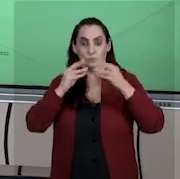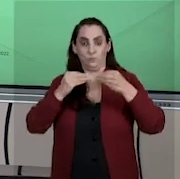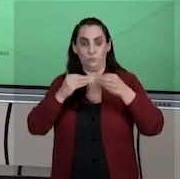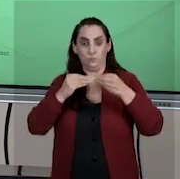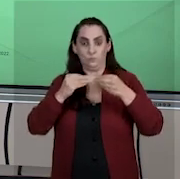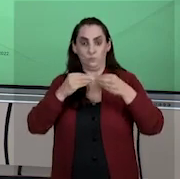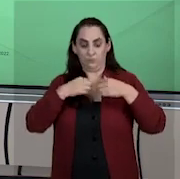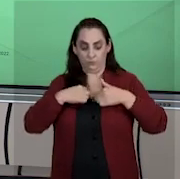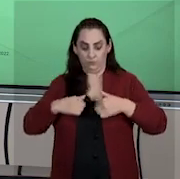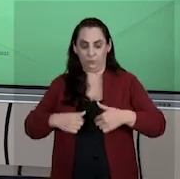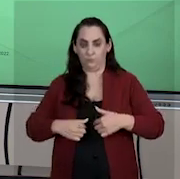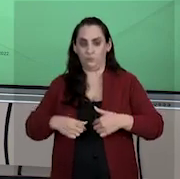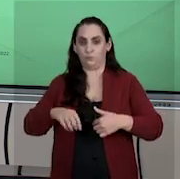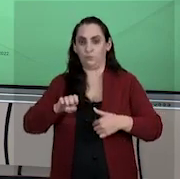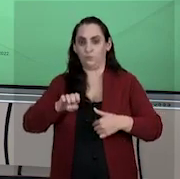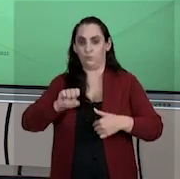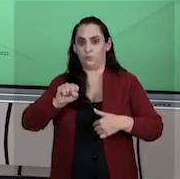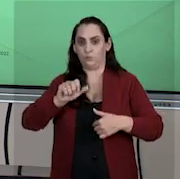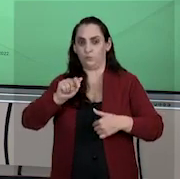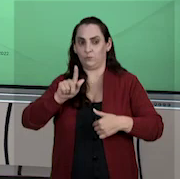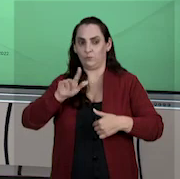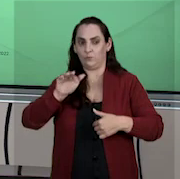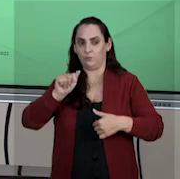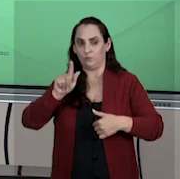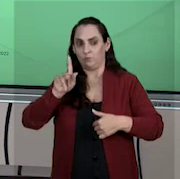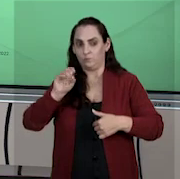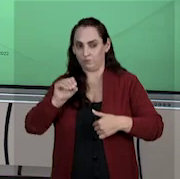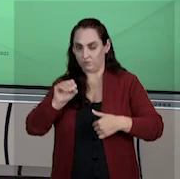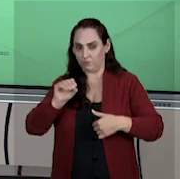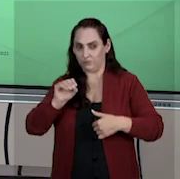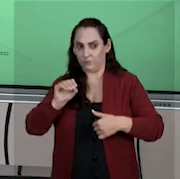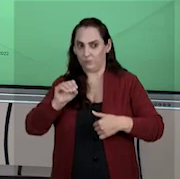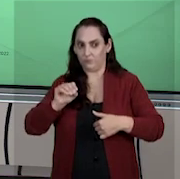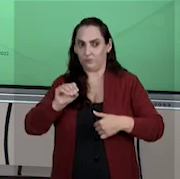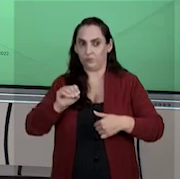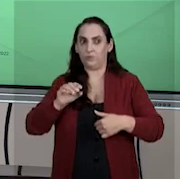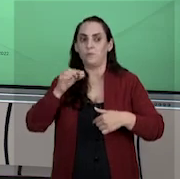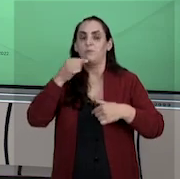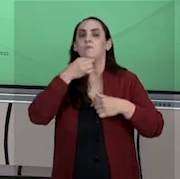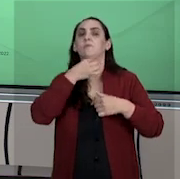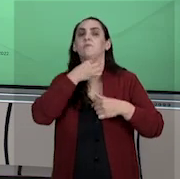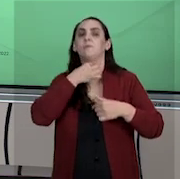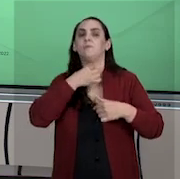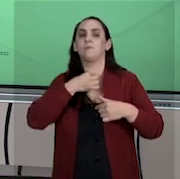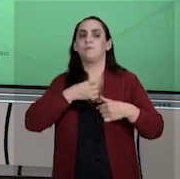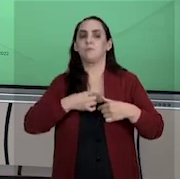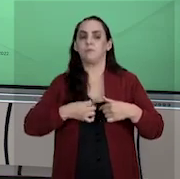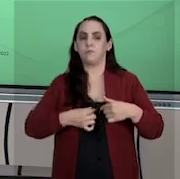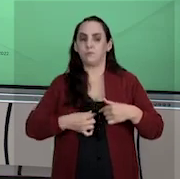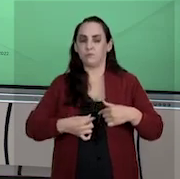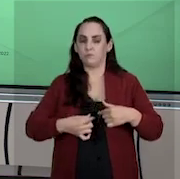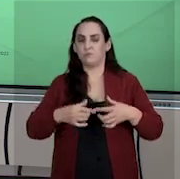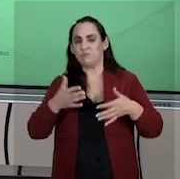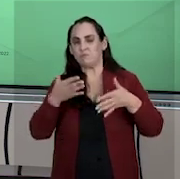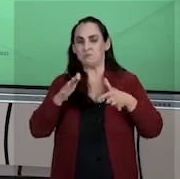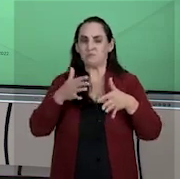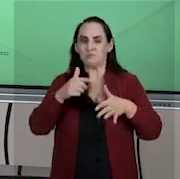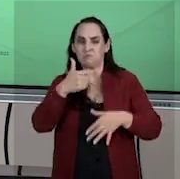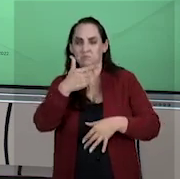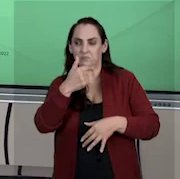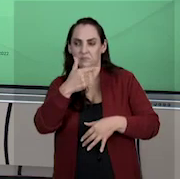nosso esôfago. Então, chegou no esôfago, o esôfago é um caninho longo, aproximadamente